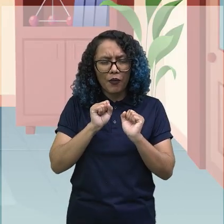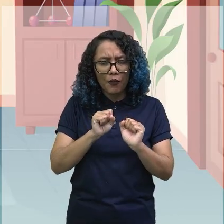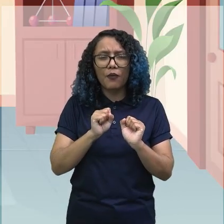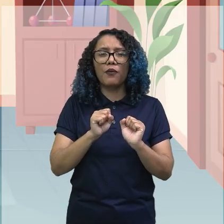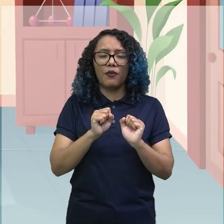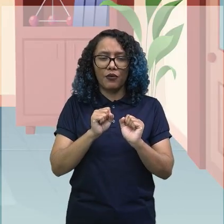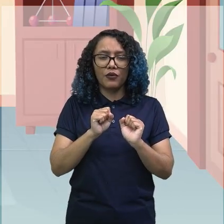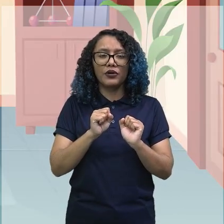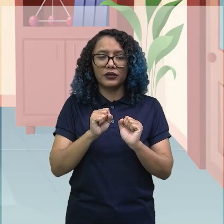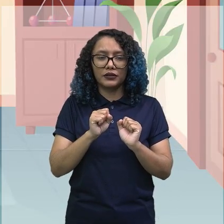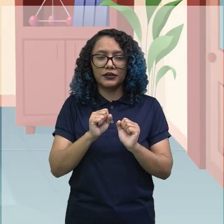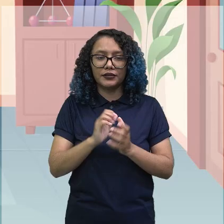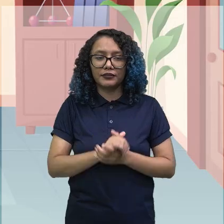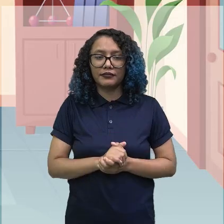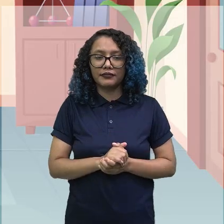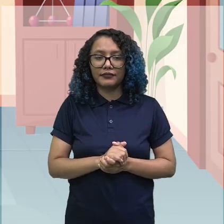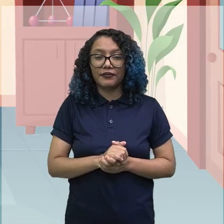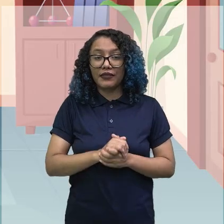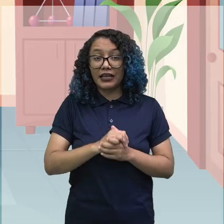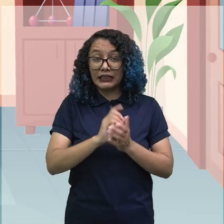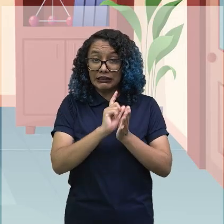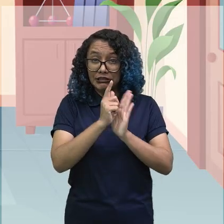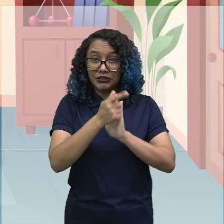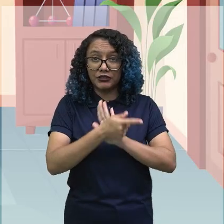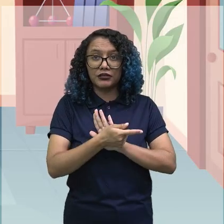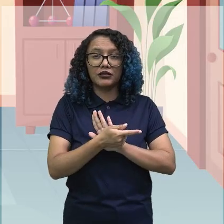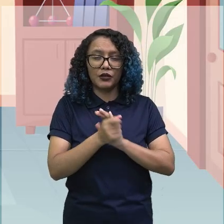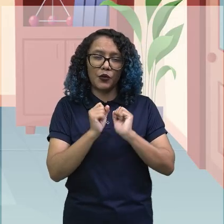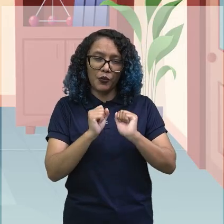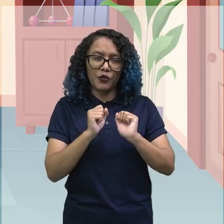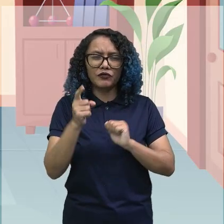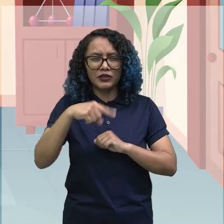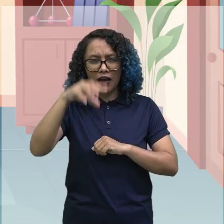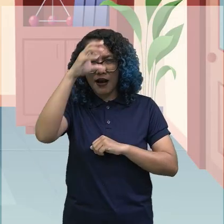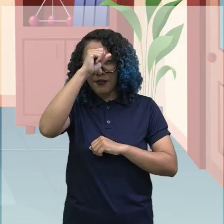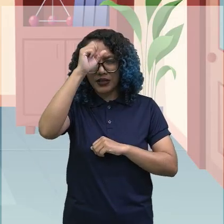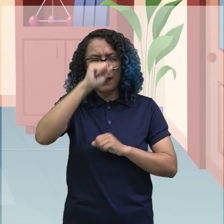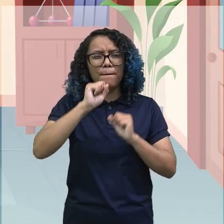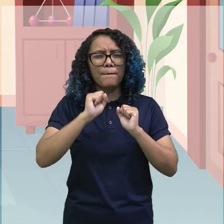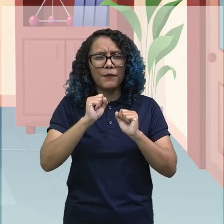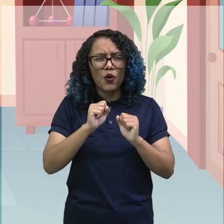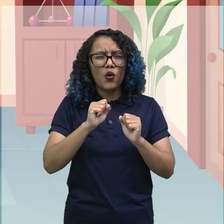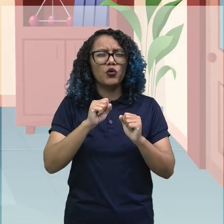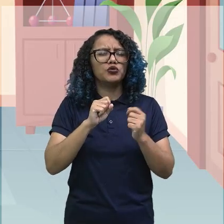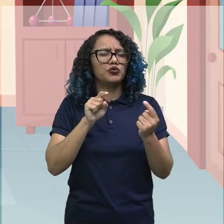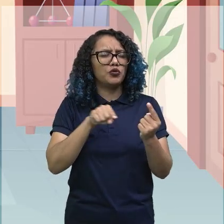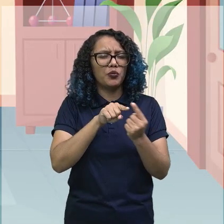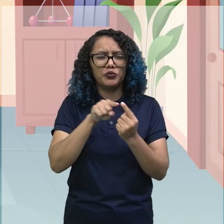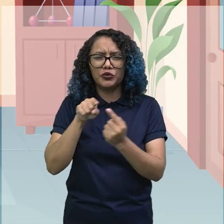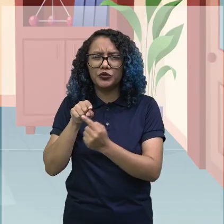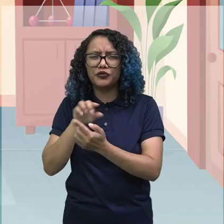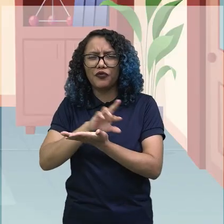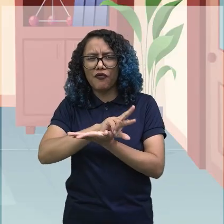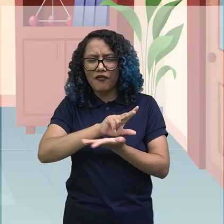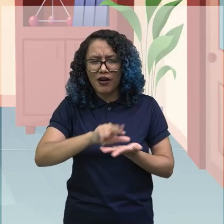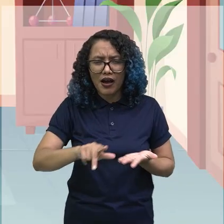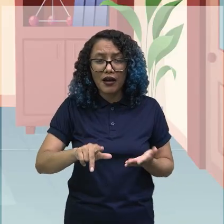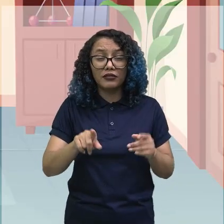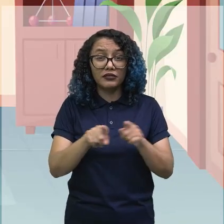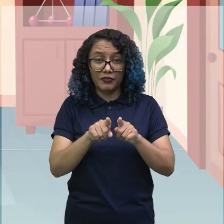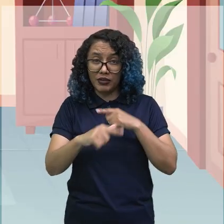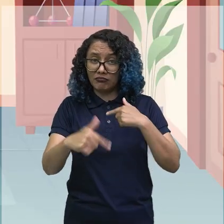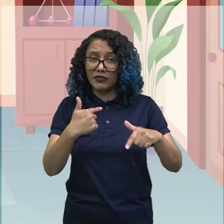esse tipo, ou esse gênero, perdão, que vocês irão aprender para muitas coisas, até para o trabalho,